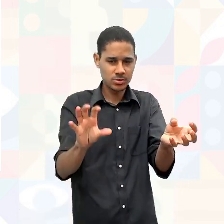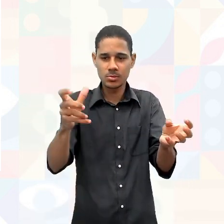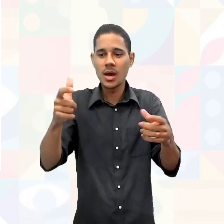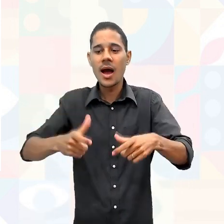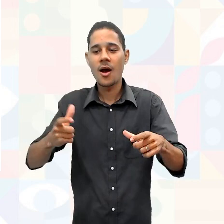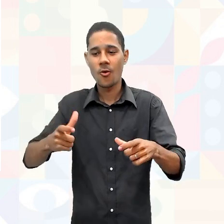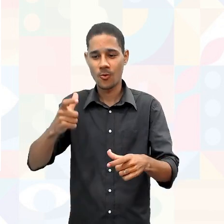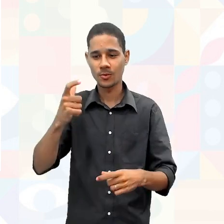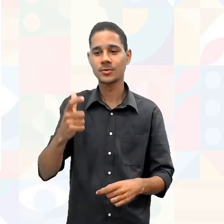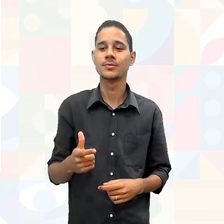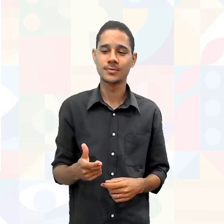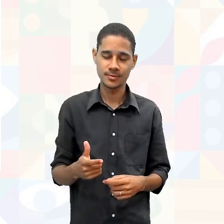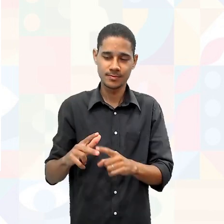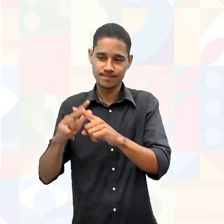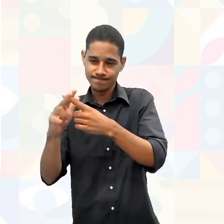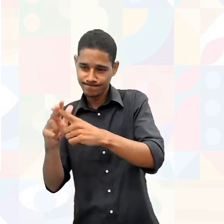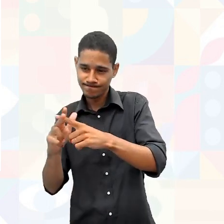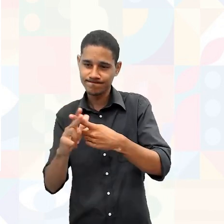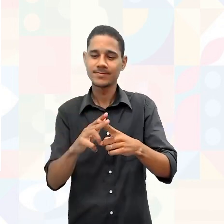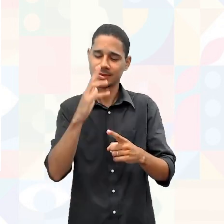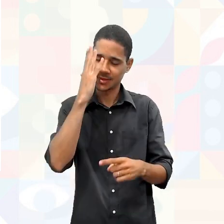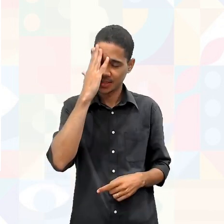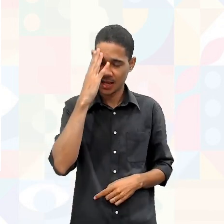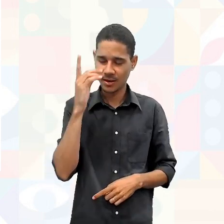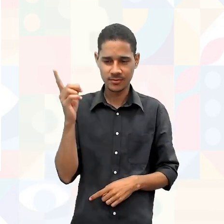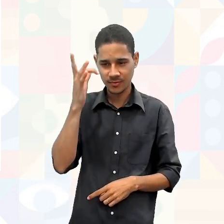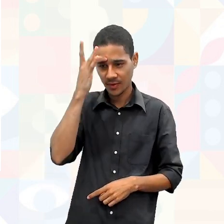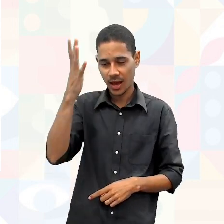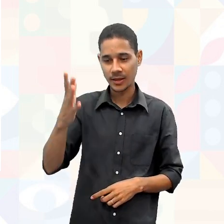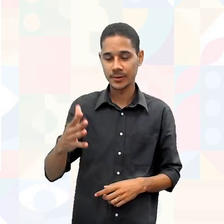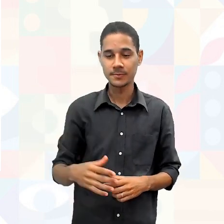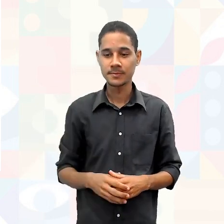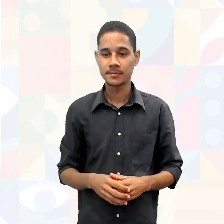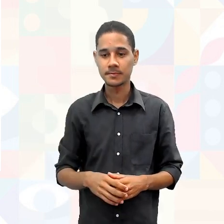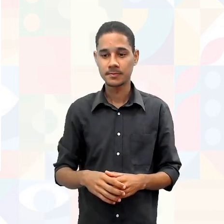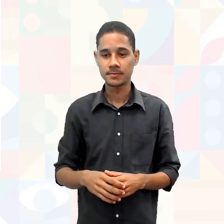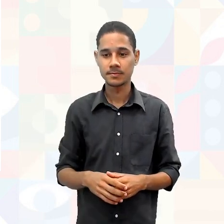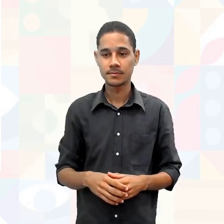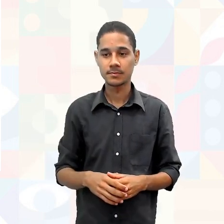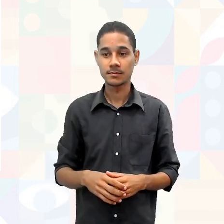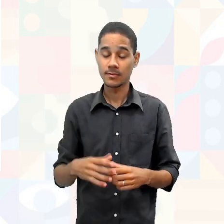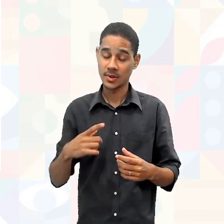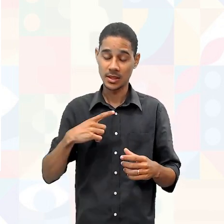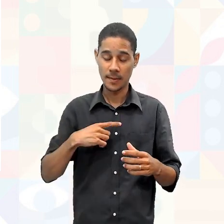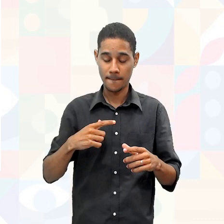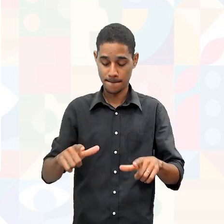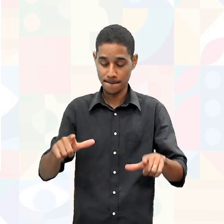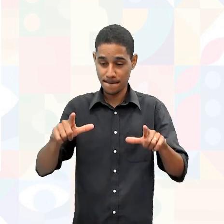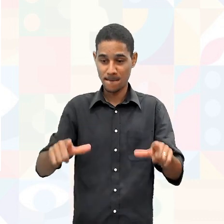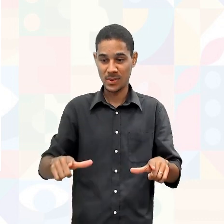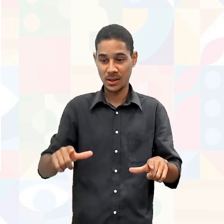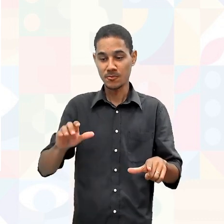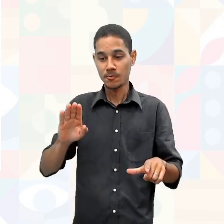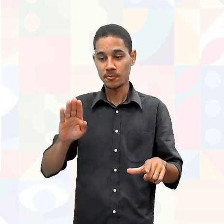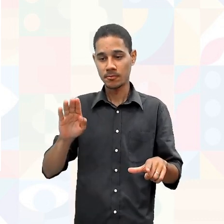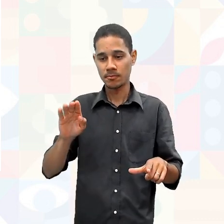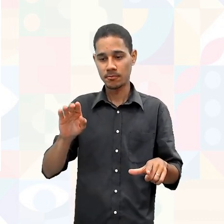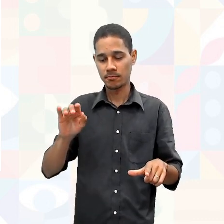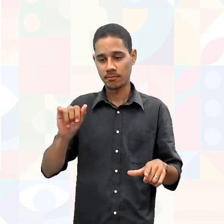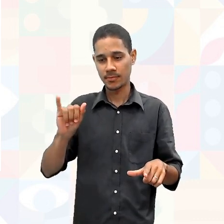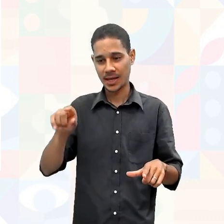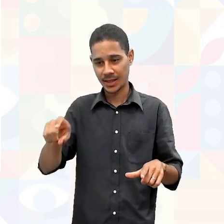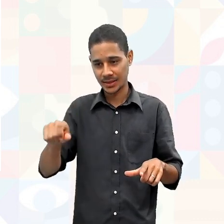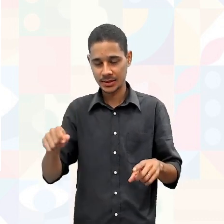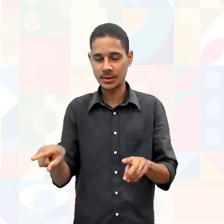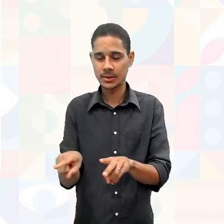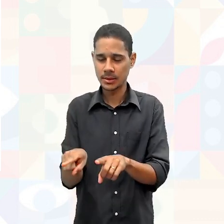para poder fazer uma manutenção, tá certo? Então você tem essa representação tanto em planta baixa quanto em perspectiva